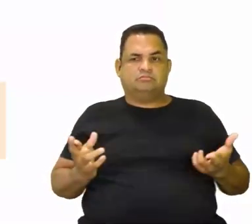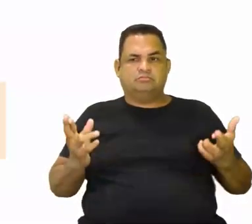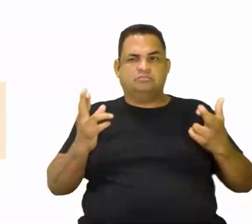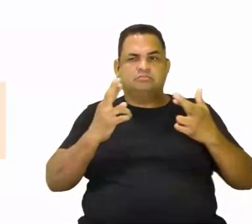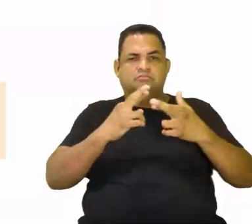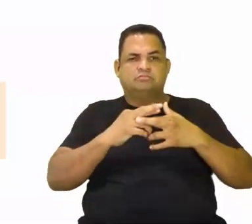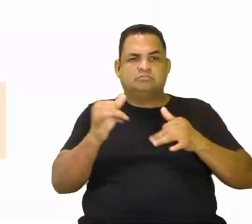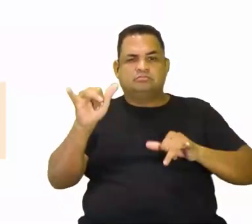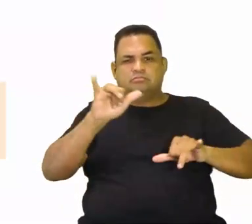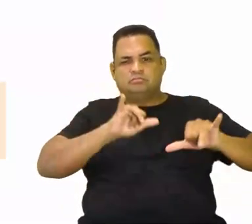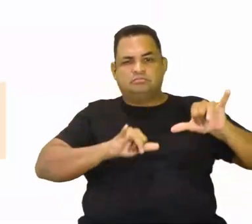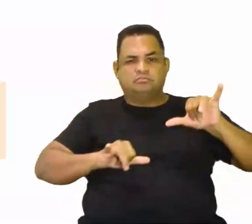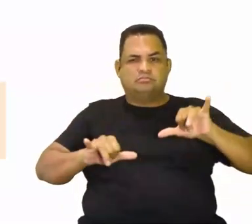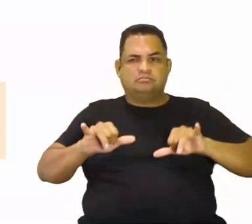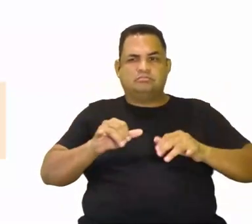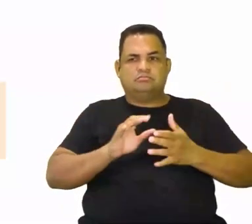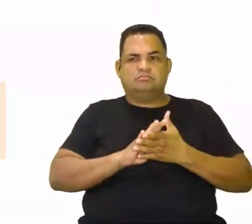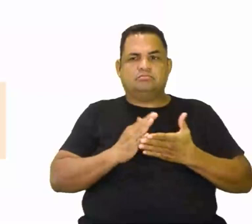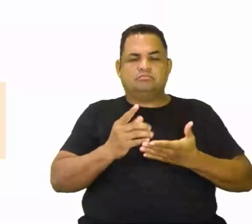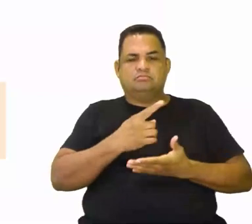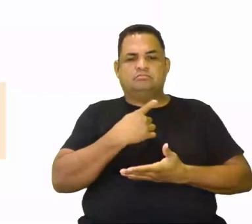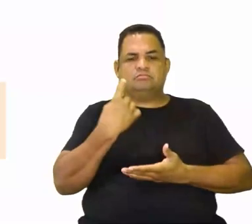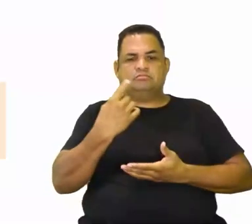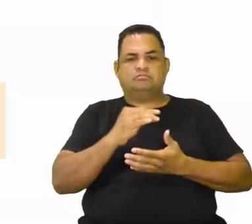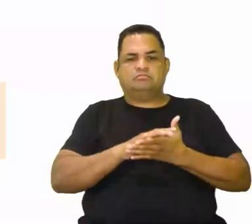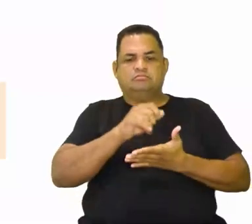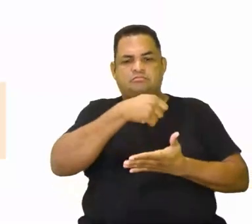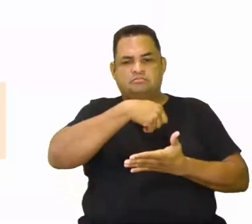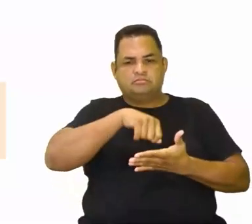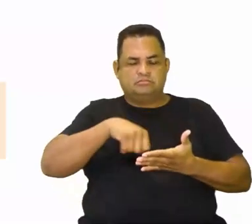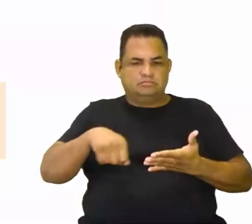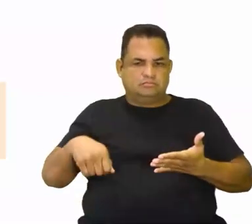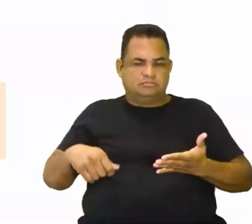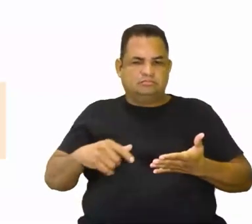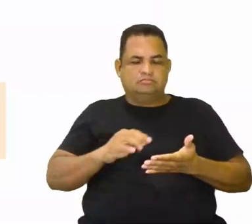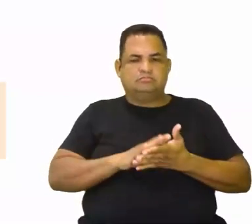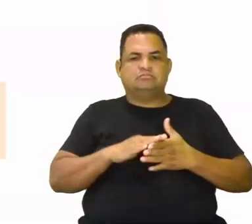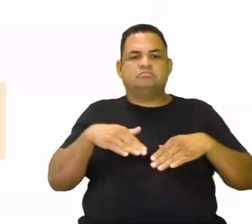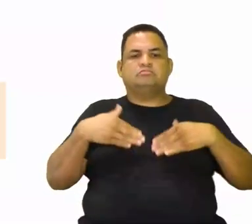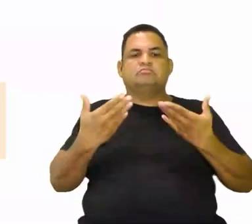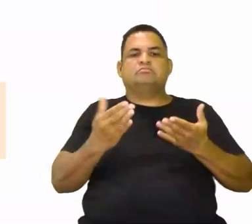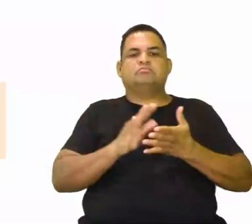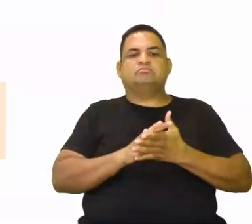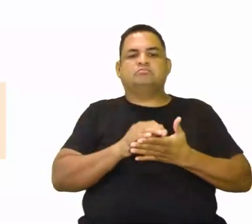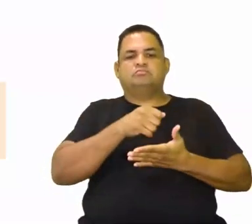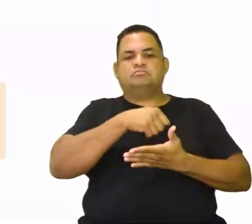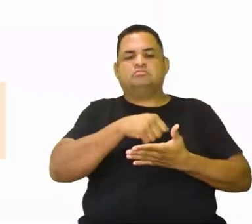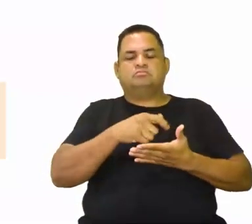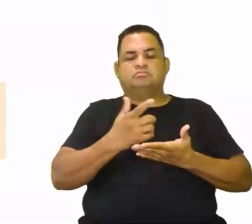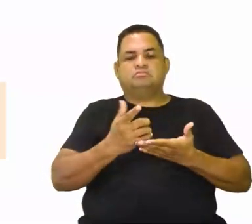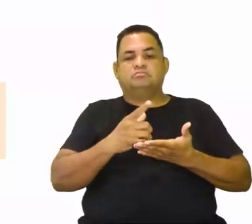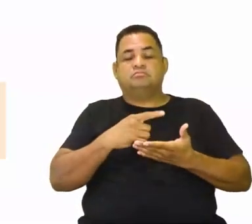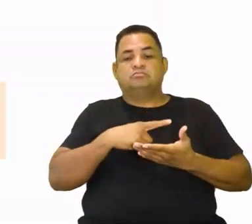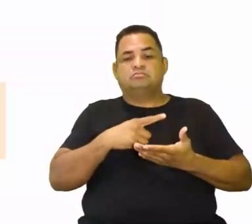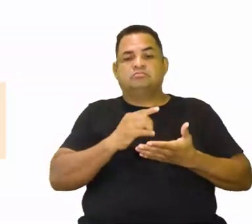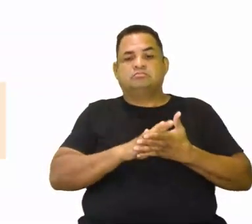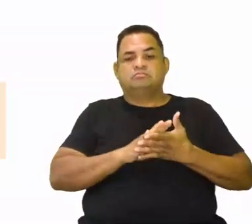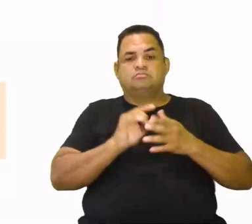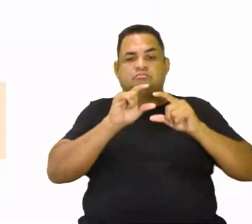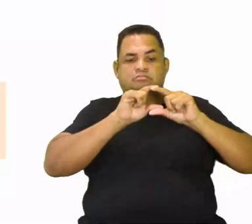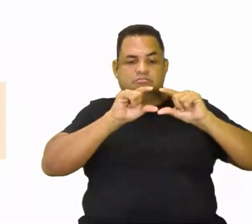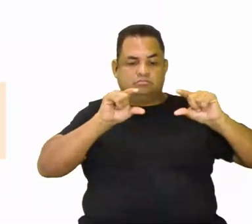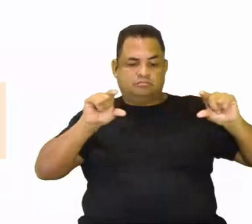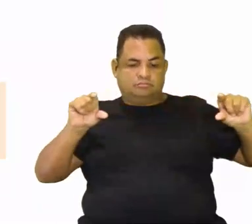nós estamos explicando para você, nós estamos escrevendo uma reação. Quando a gente escreve, nós temos uma expressão